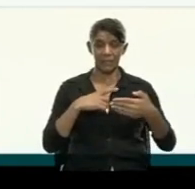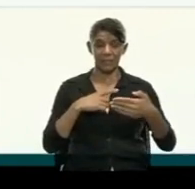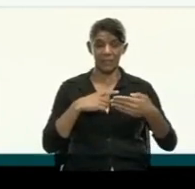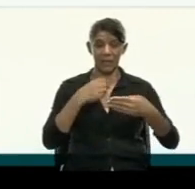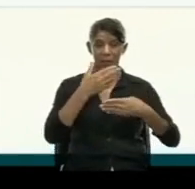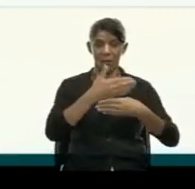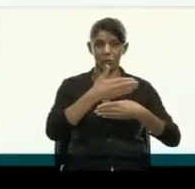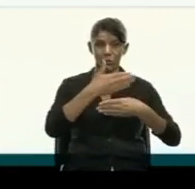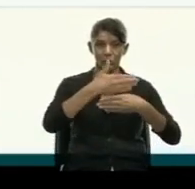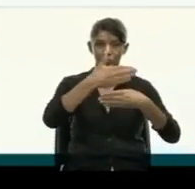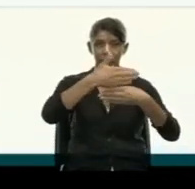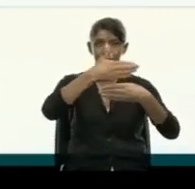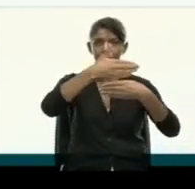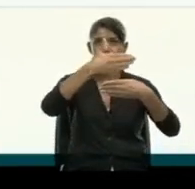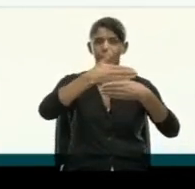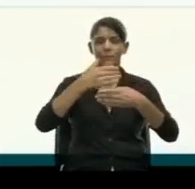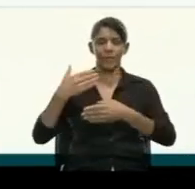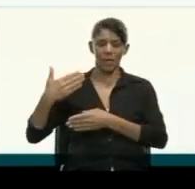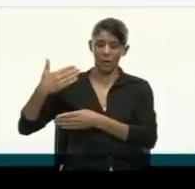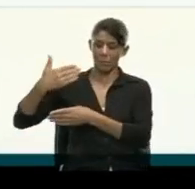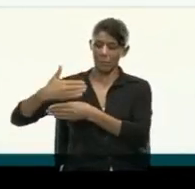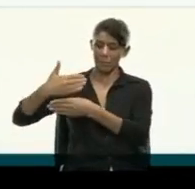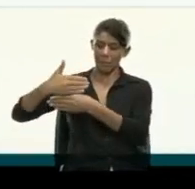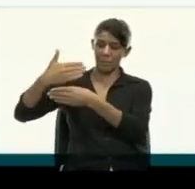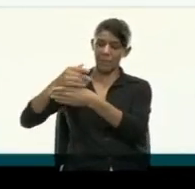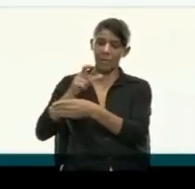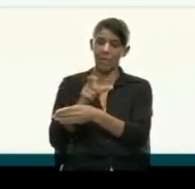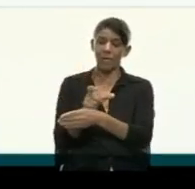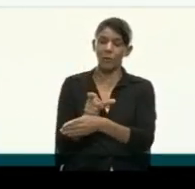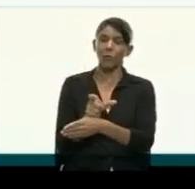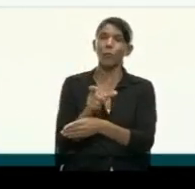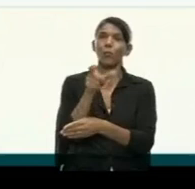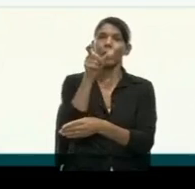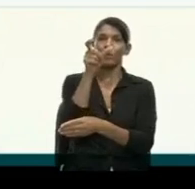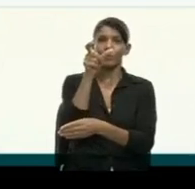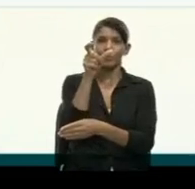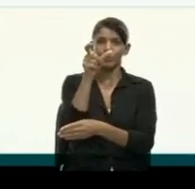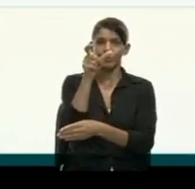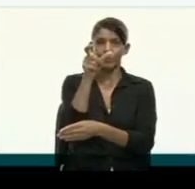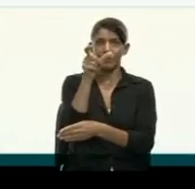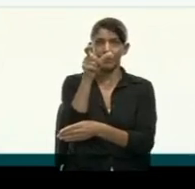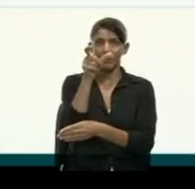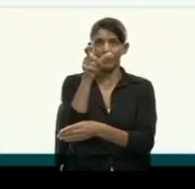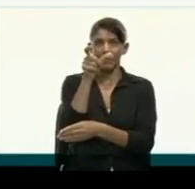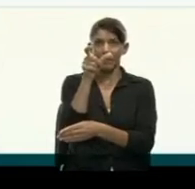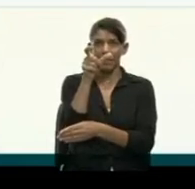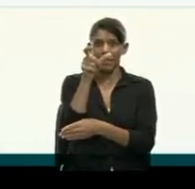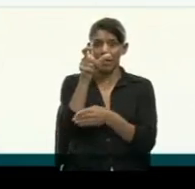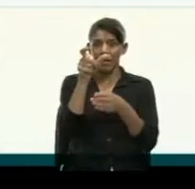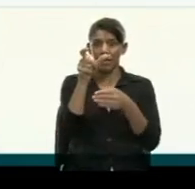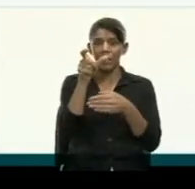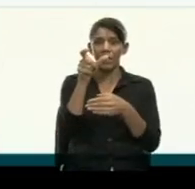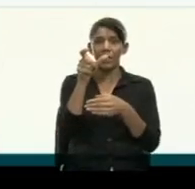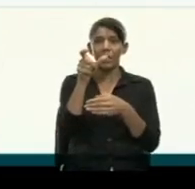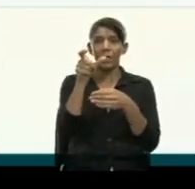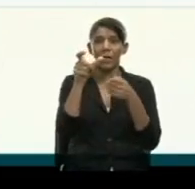alvenaria, né, vindo de um lado, a alvenaria vindo de outro, e o pilar aqui no meio. Ok? Aqui é a armadura do